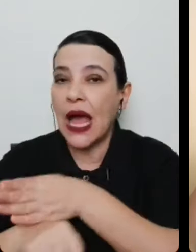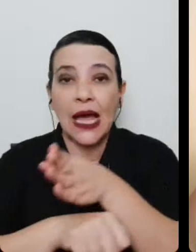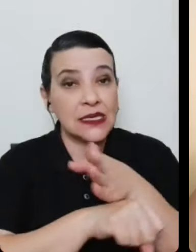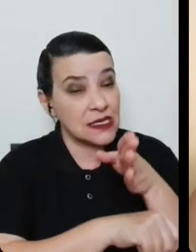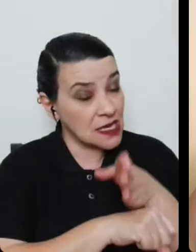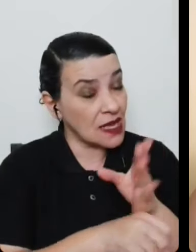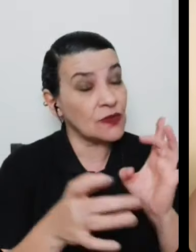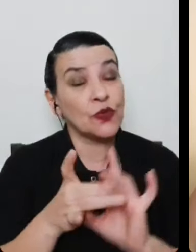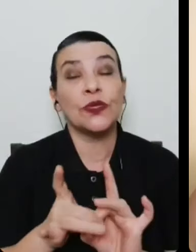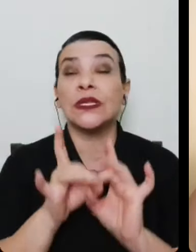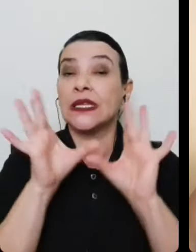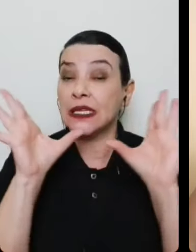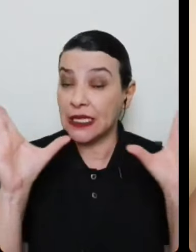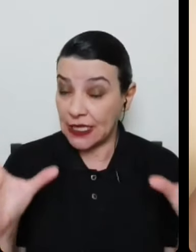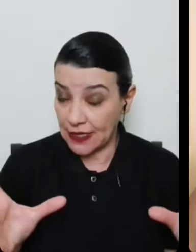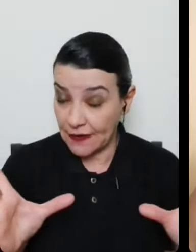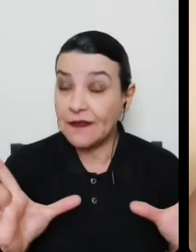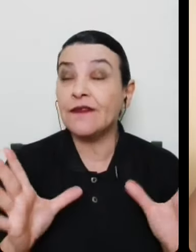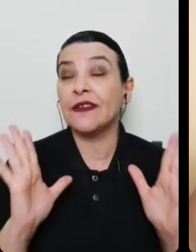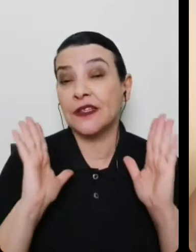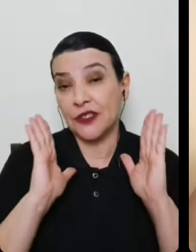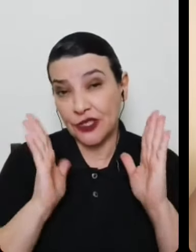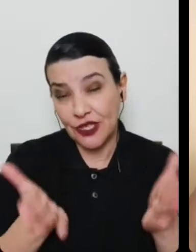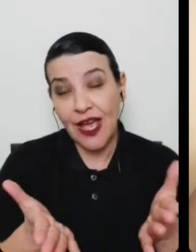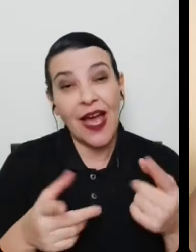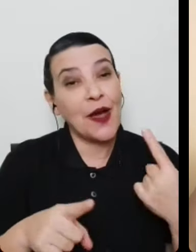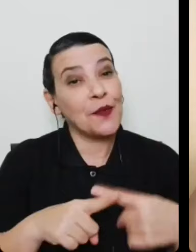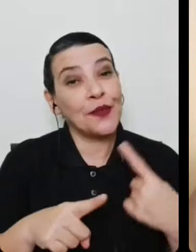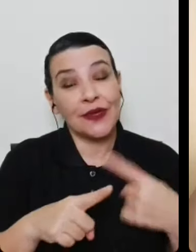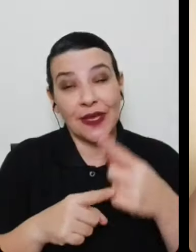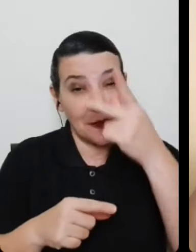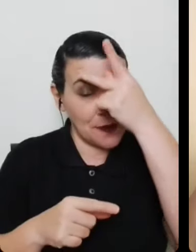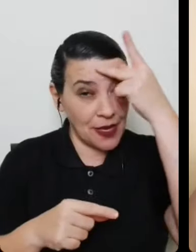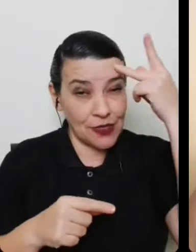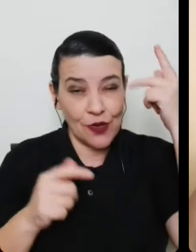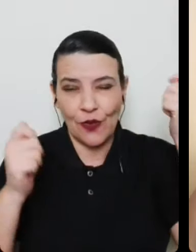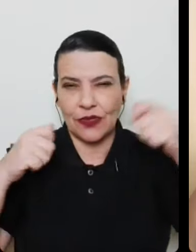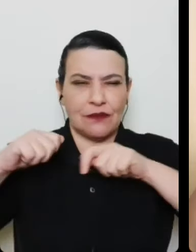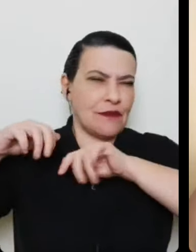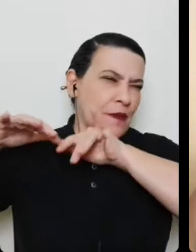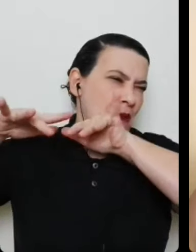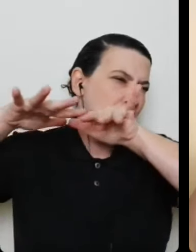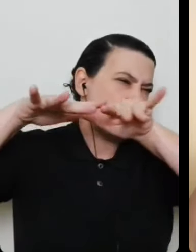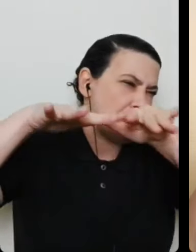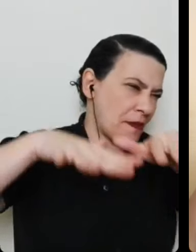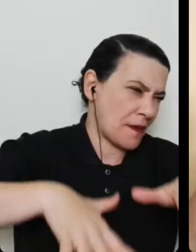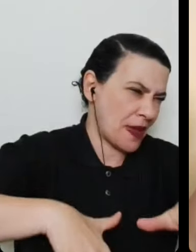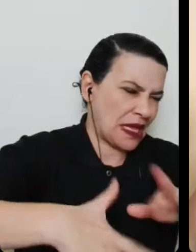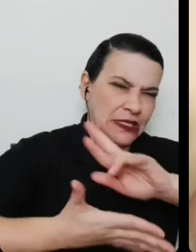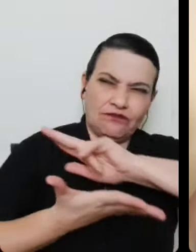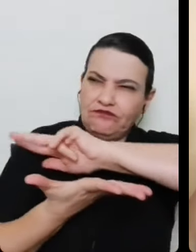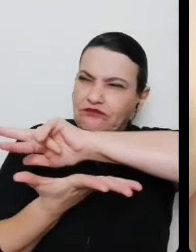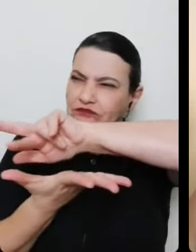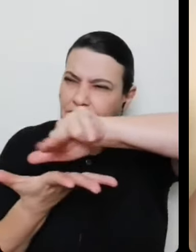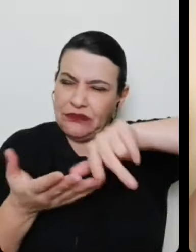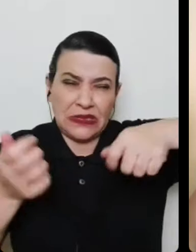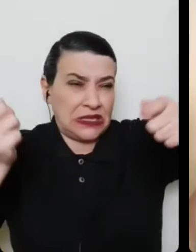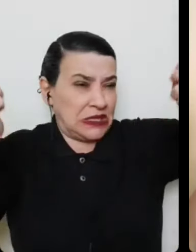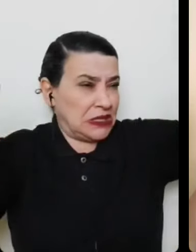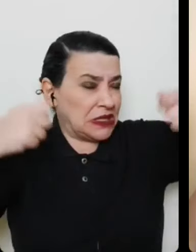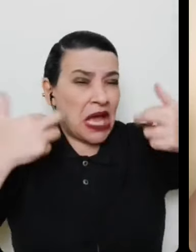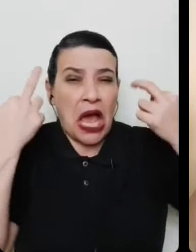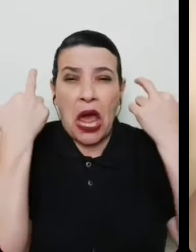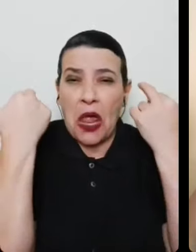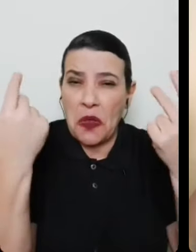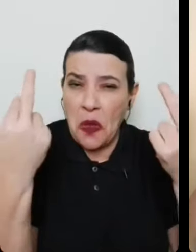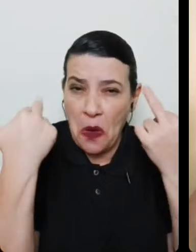o maior número possível, dentro da maior diversidade possível, consiga circular e